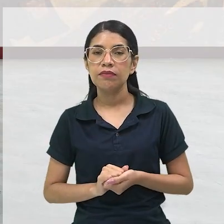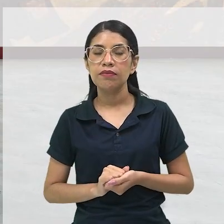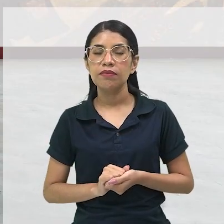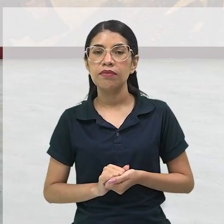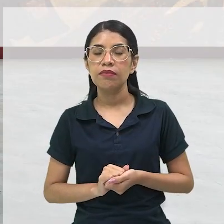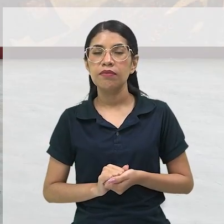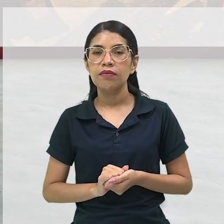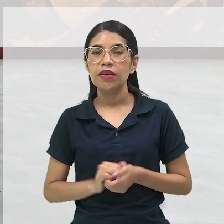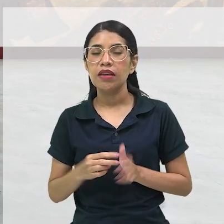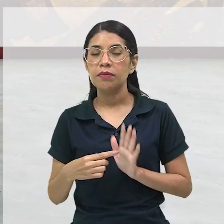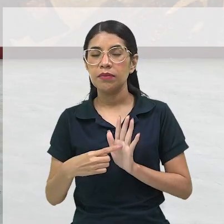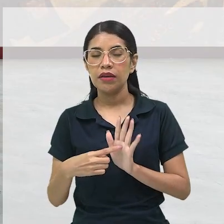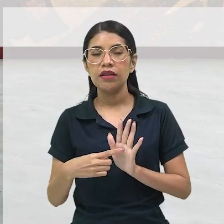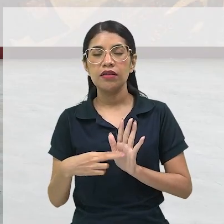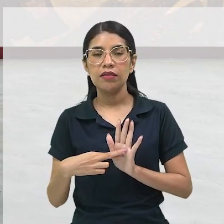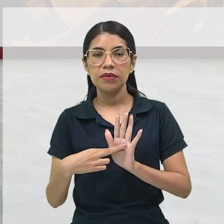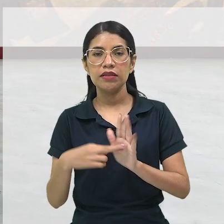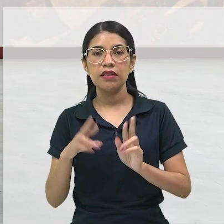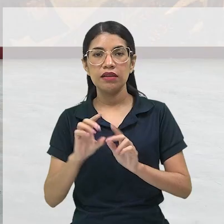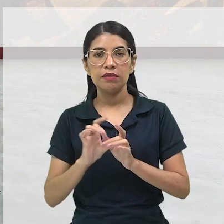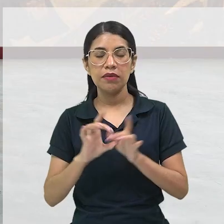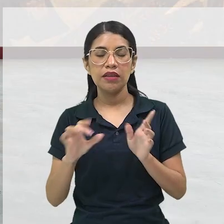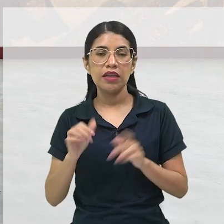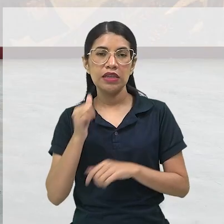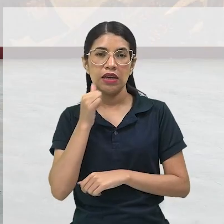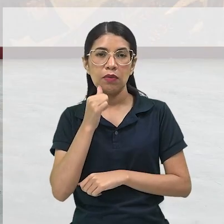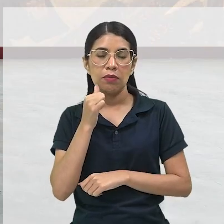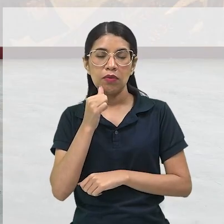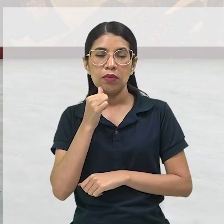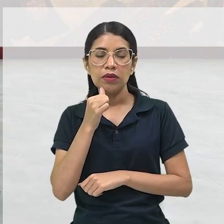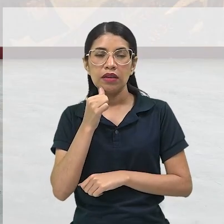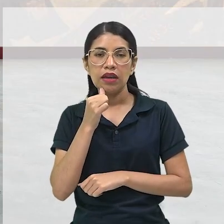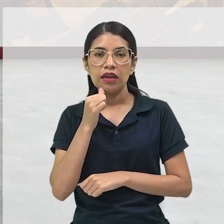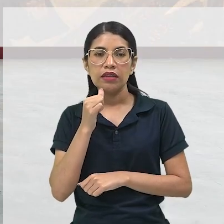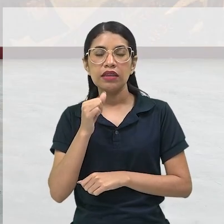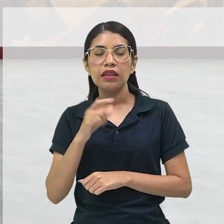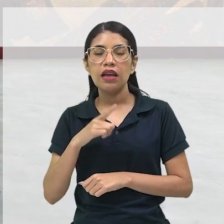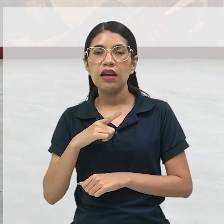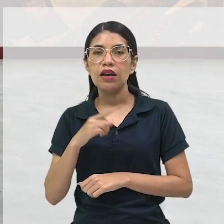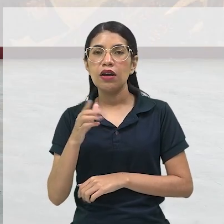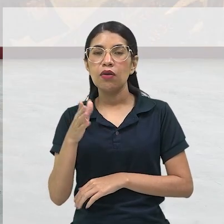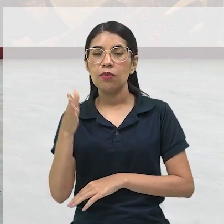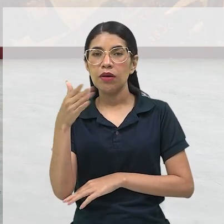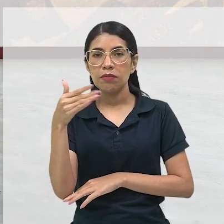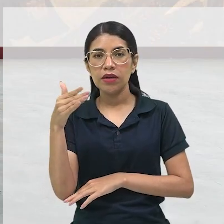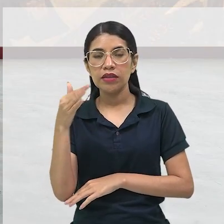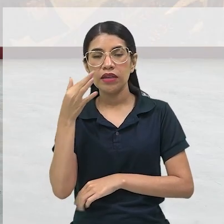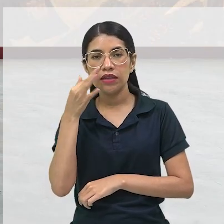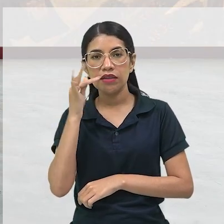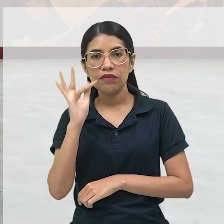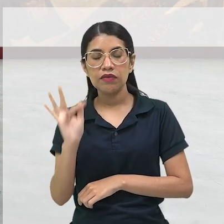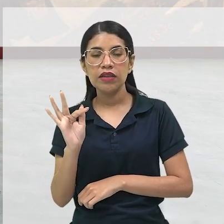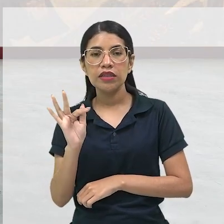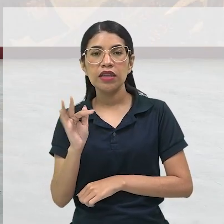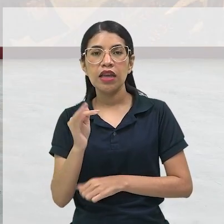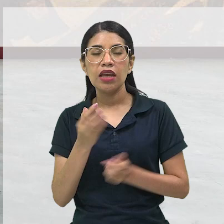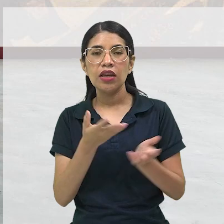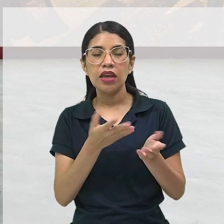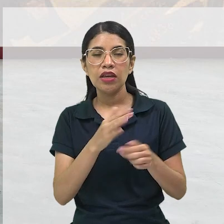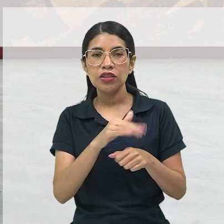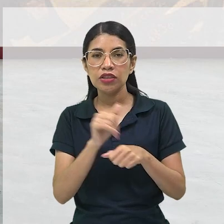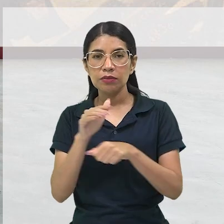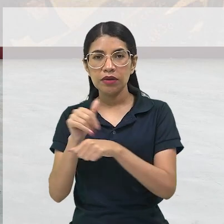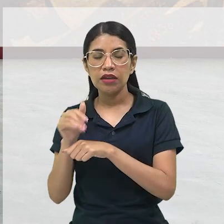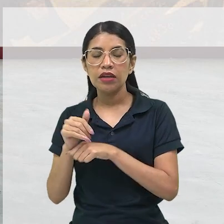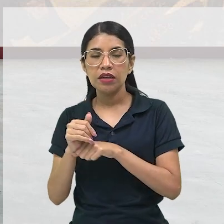título da obra. E é como se fosse uma mulher, ela está empunhando ali a bandeira da França e chamando essas pessoas para irem com